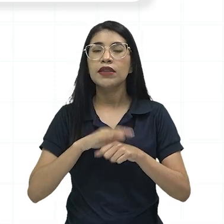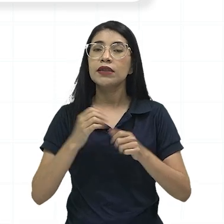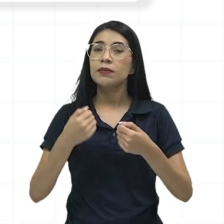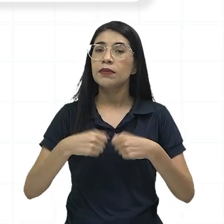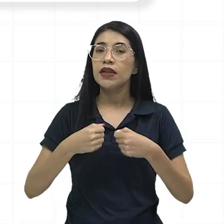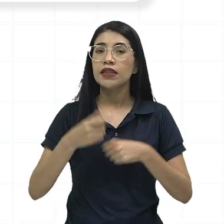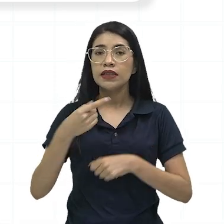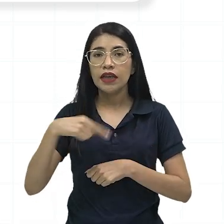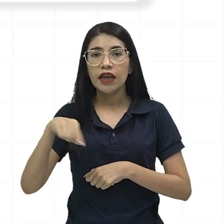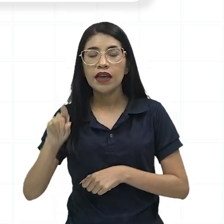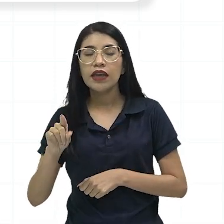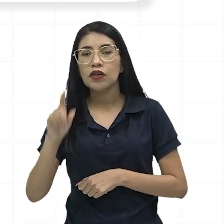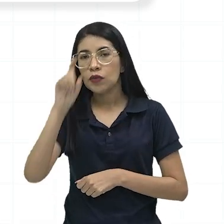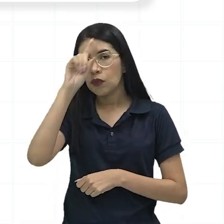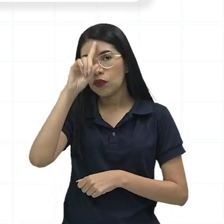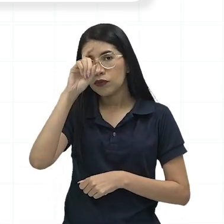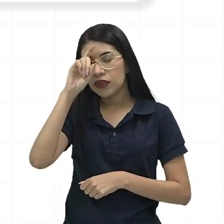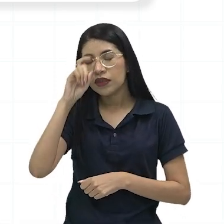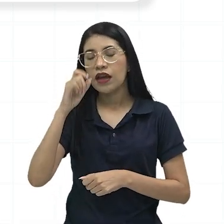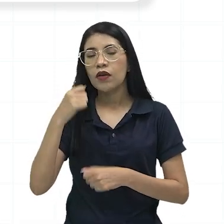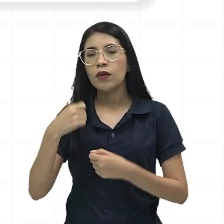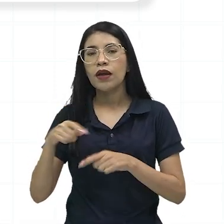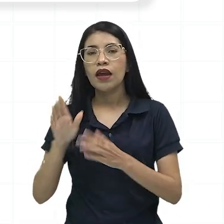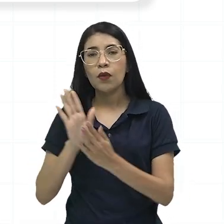precisa procurar ajuda médica, precisa